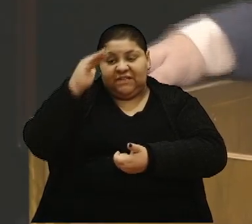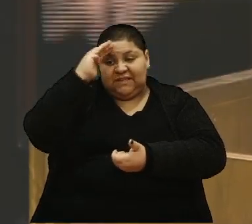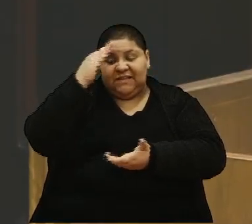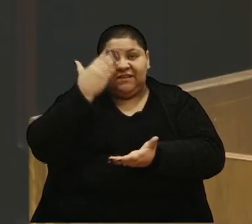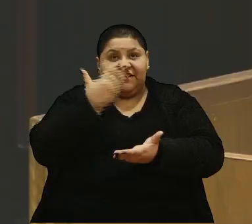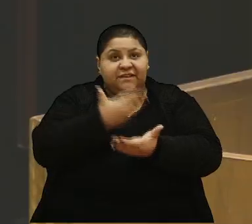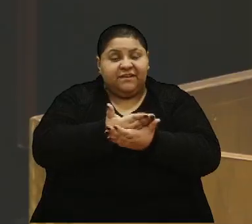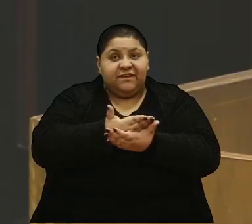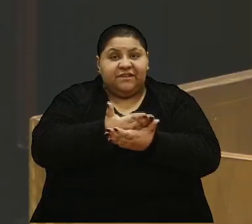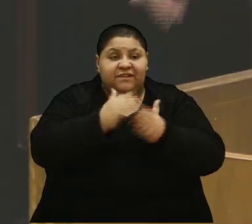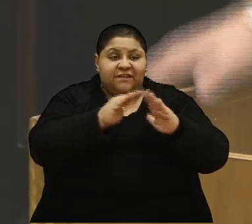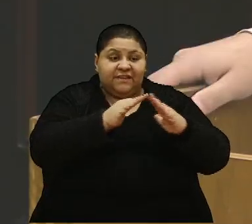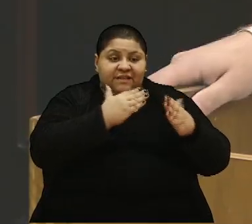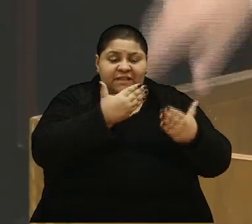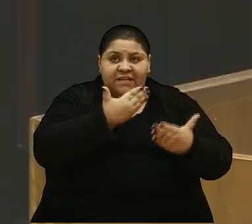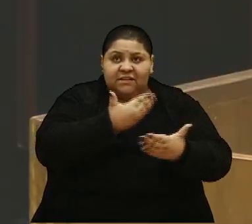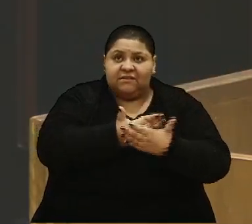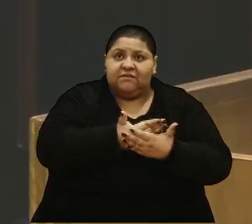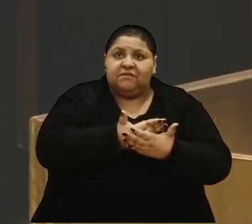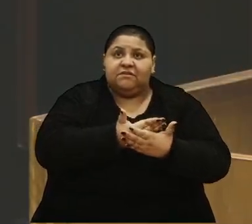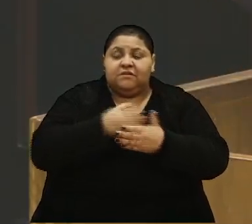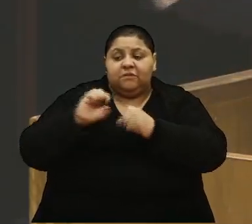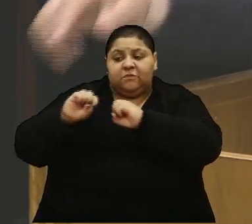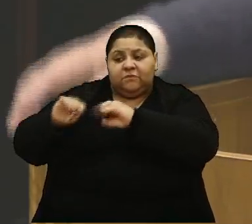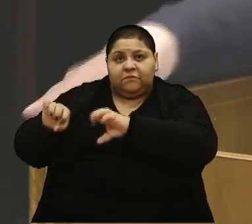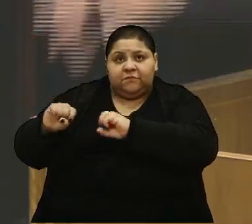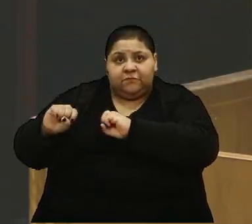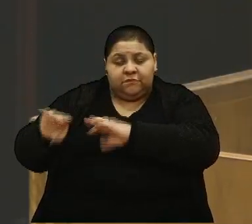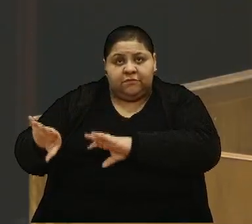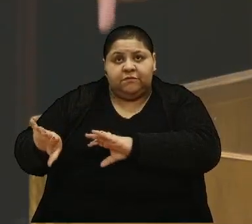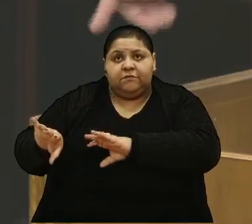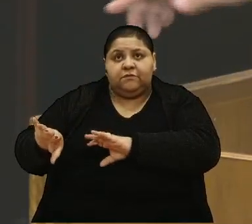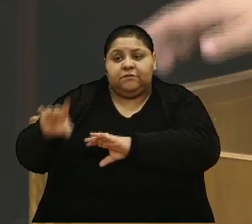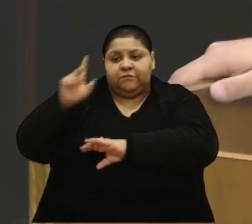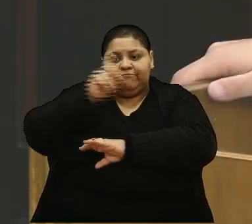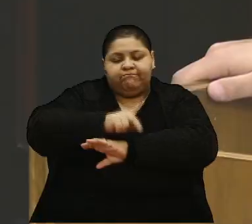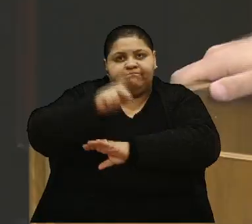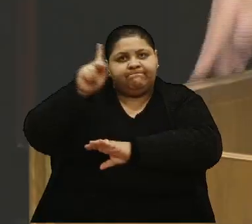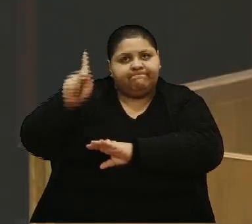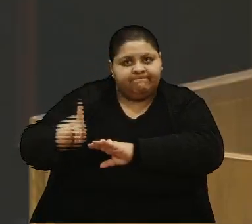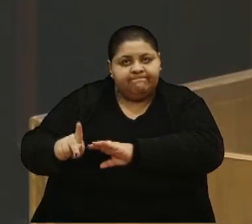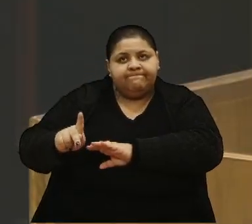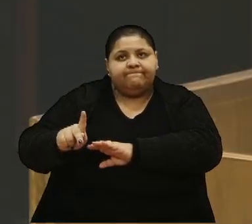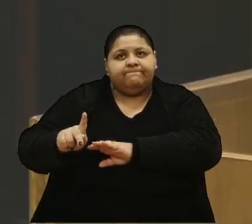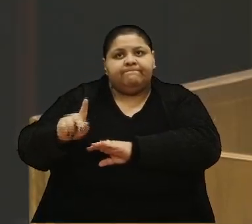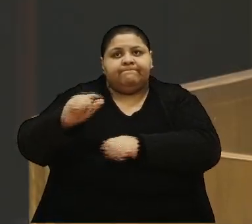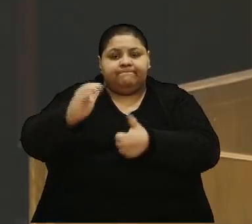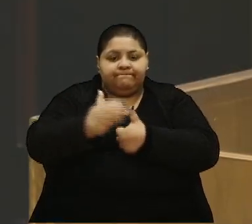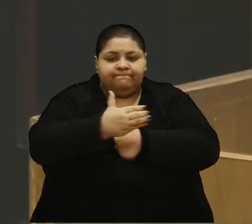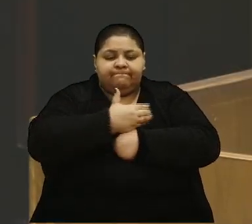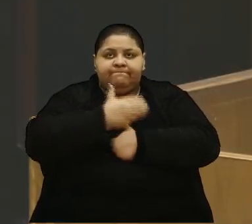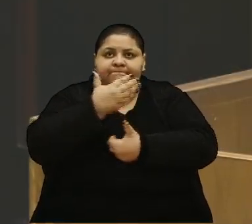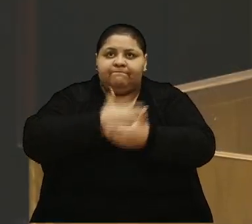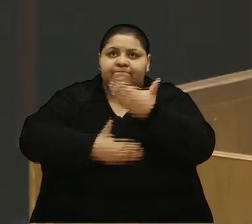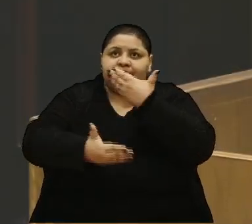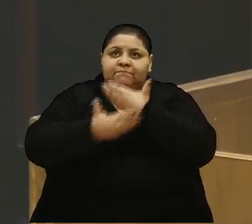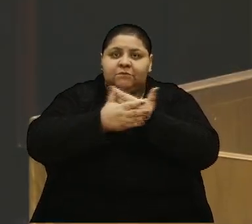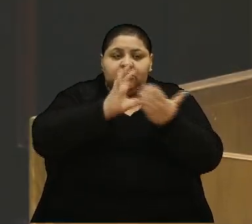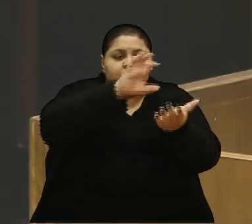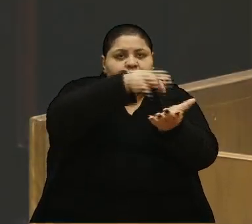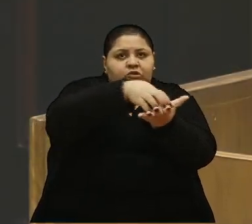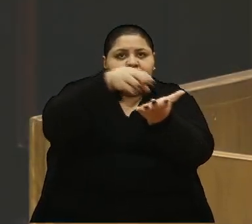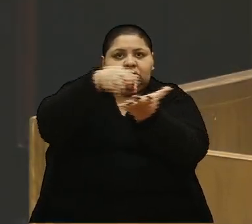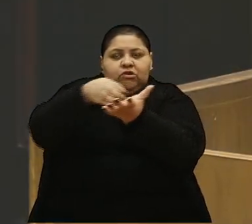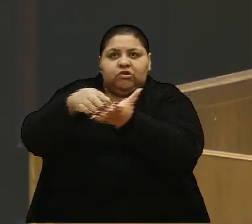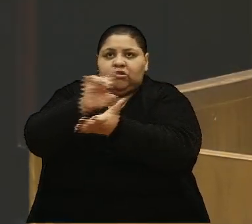confiança na escola, na educação, nos professores, no conselho tutelar, em todos os órgãos,